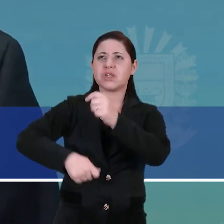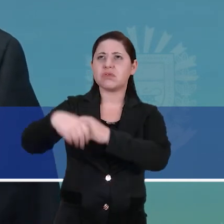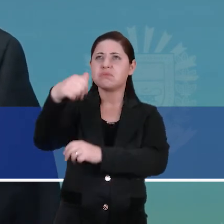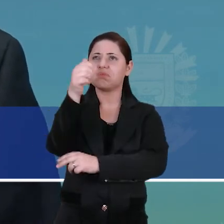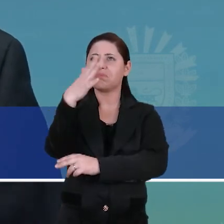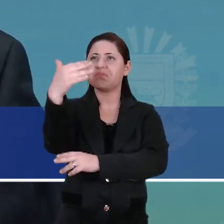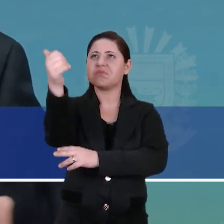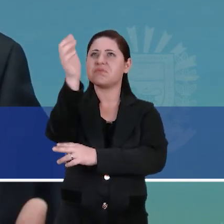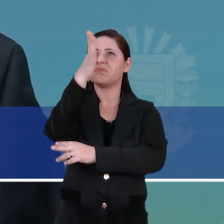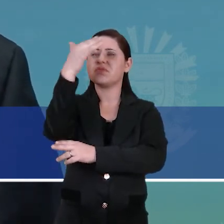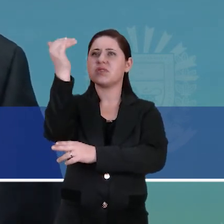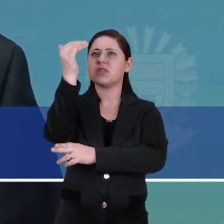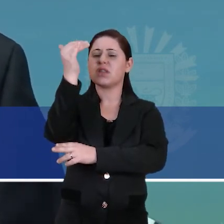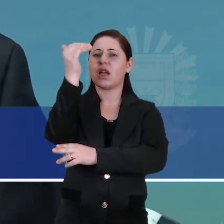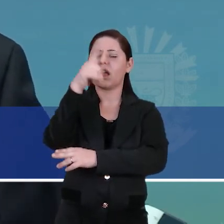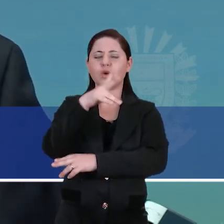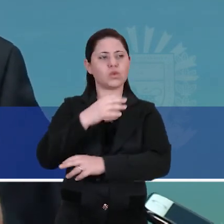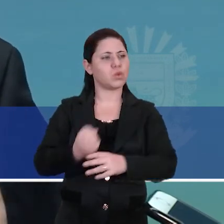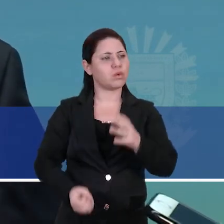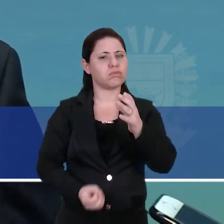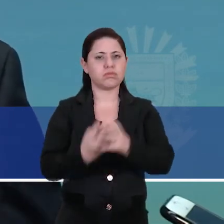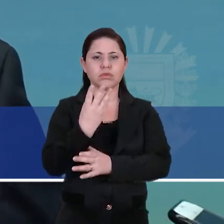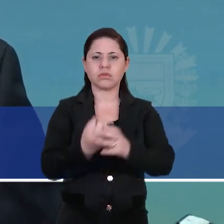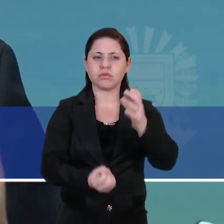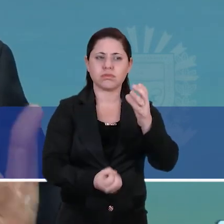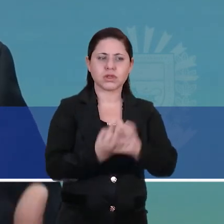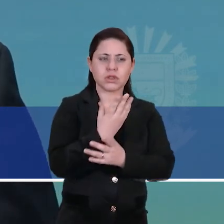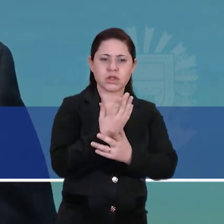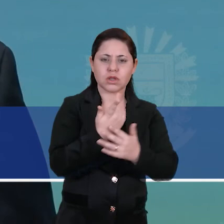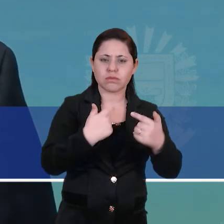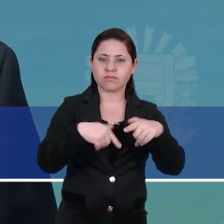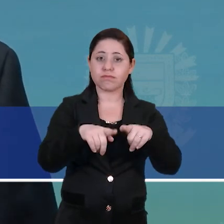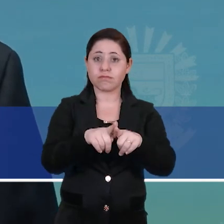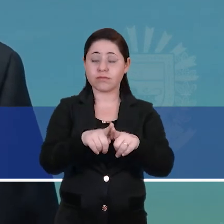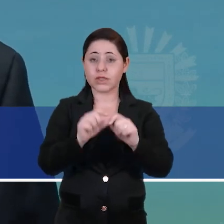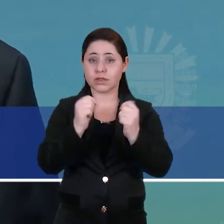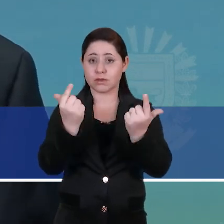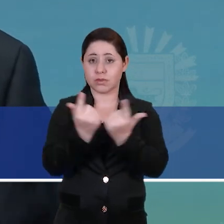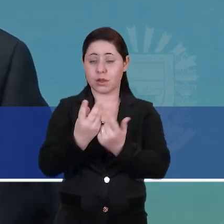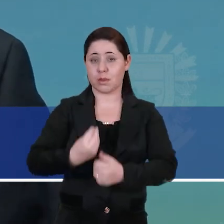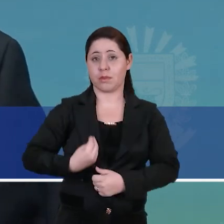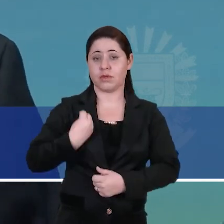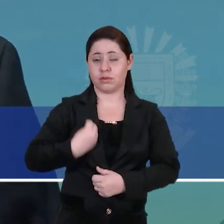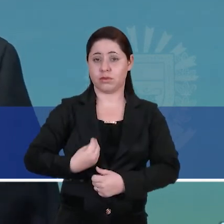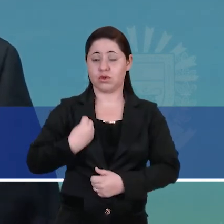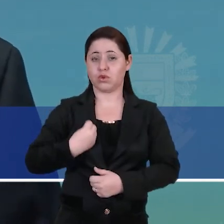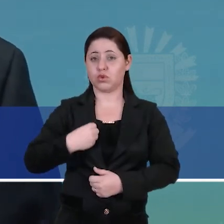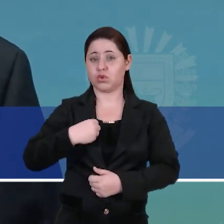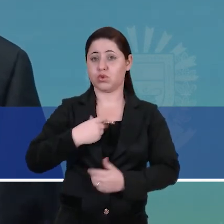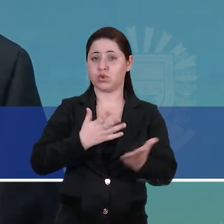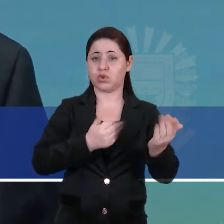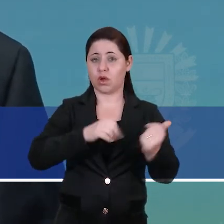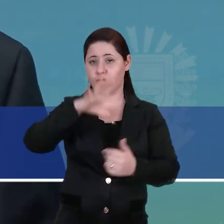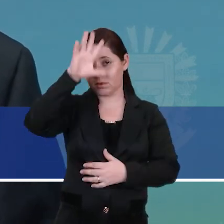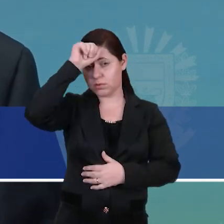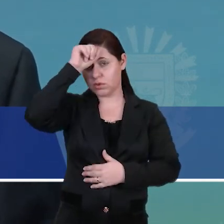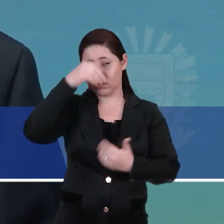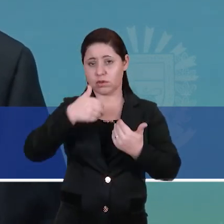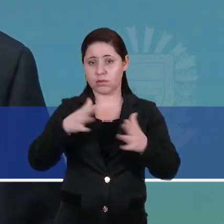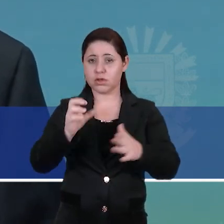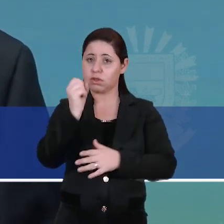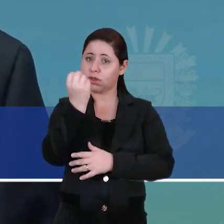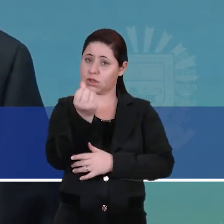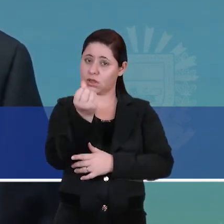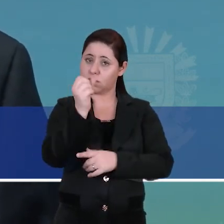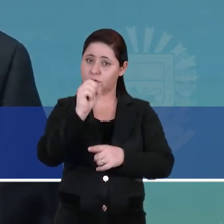lembra? Então, em cima disso, fomos criando vínculos e a Assembleia Legislativa participando do Jovem Aprendiz. Abrimos